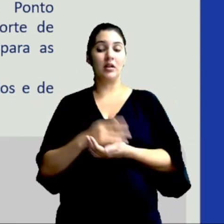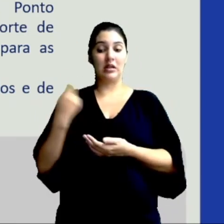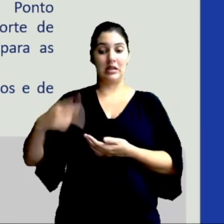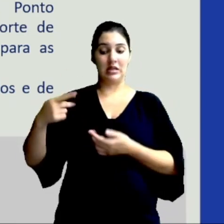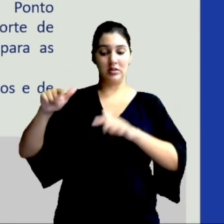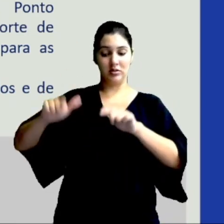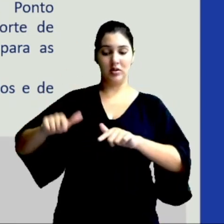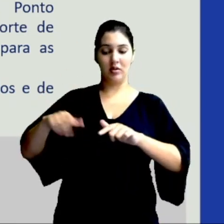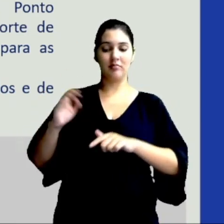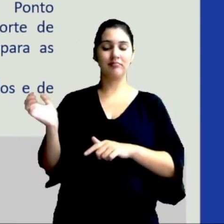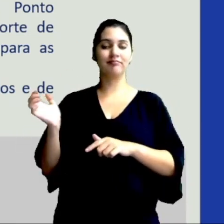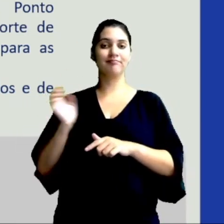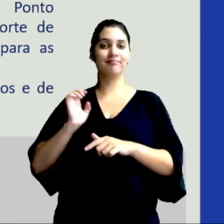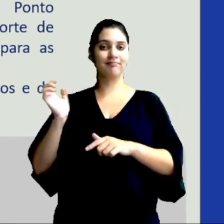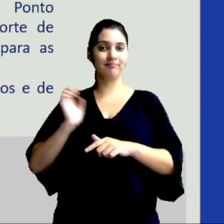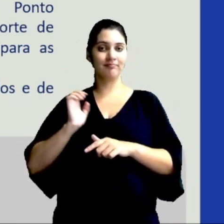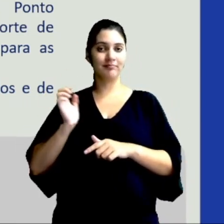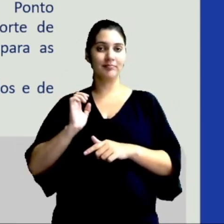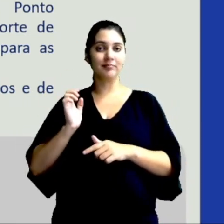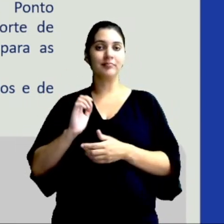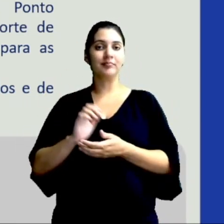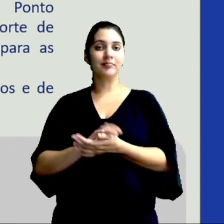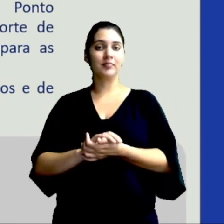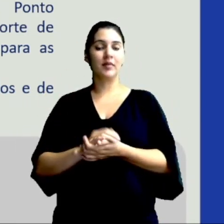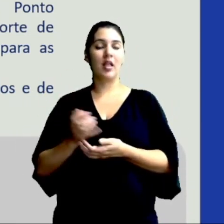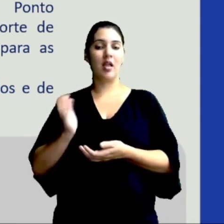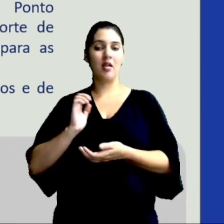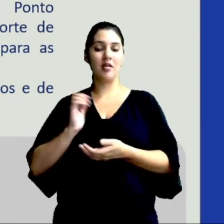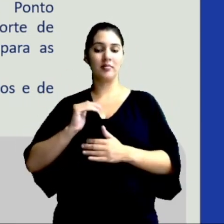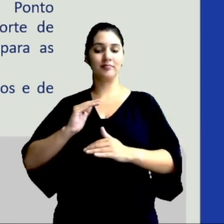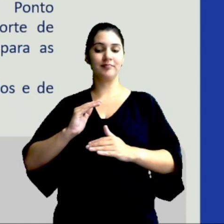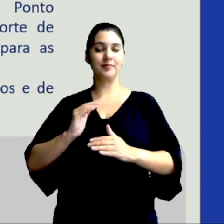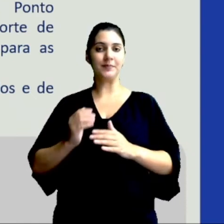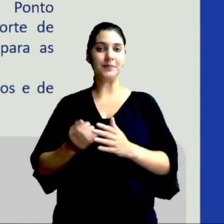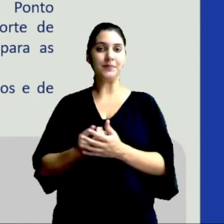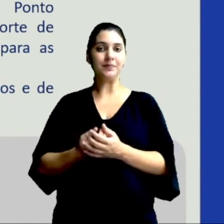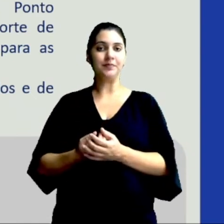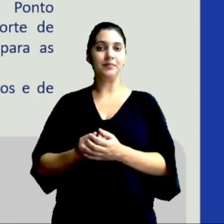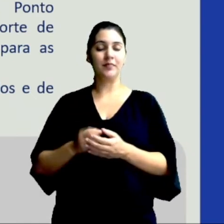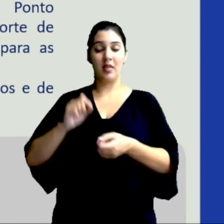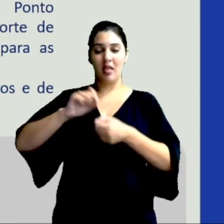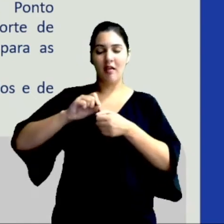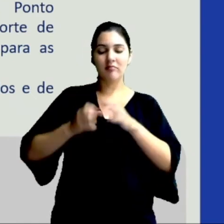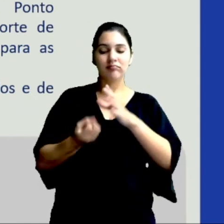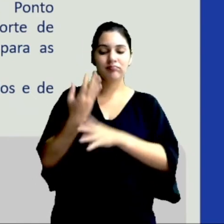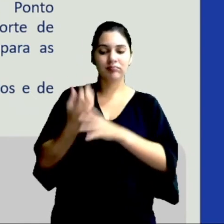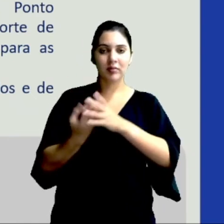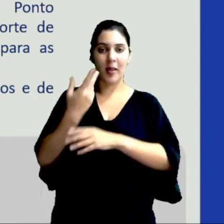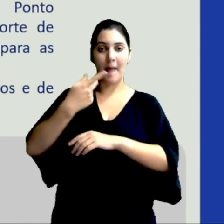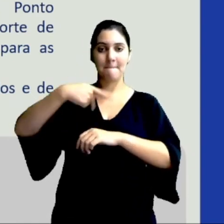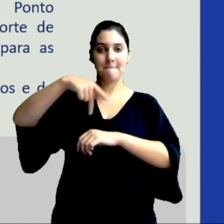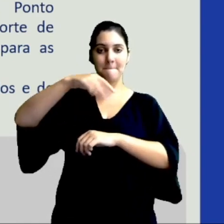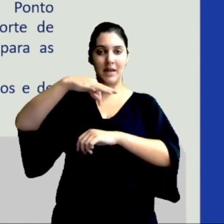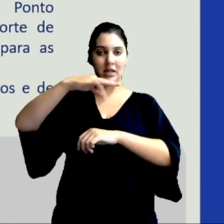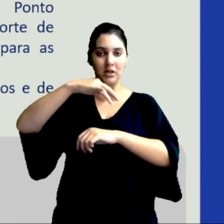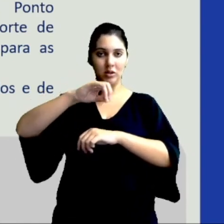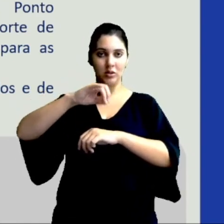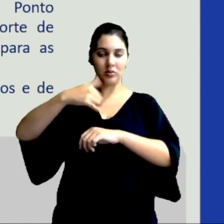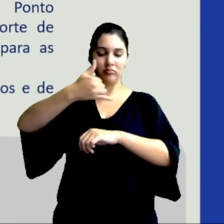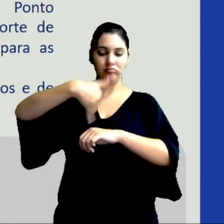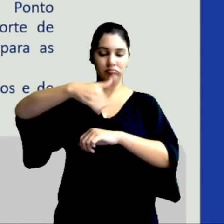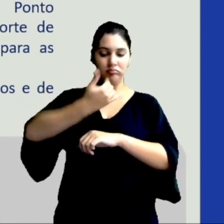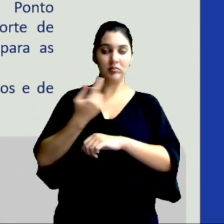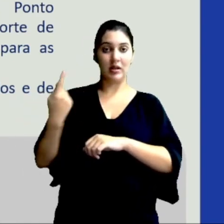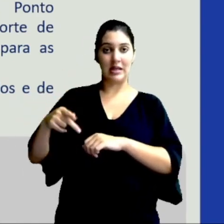essa região ela é muito rica, né, na produção de petróleo, né, e esse golfo ele também tem